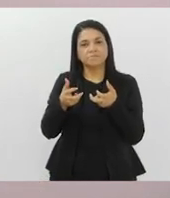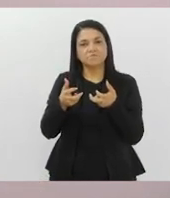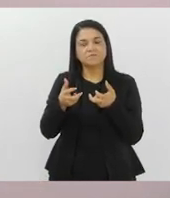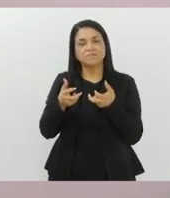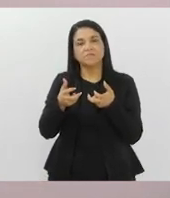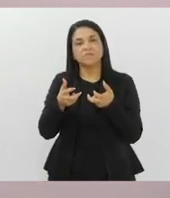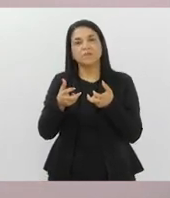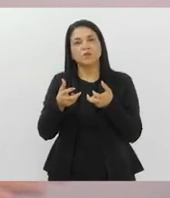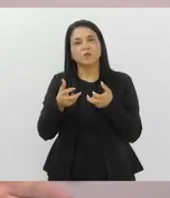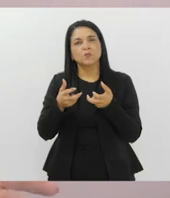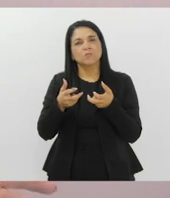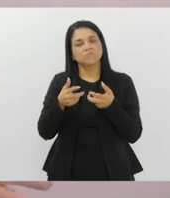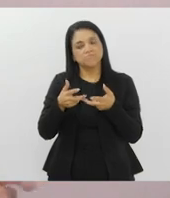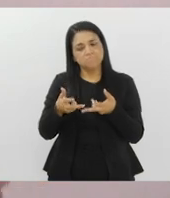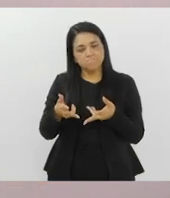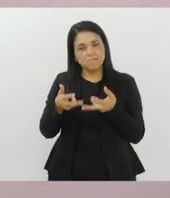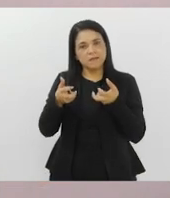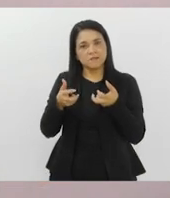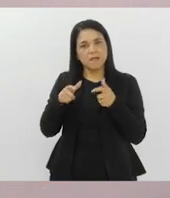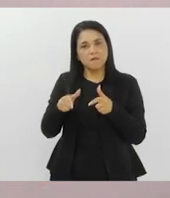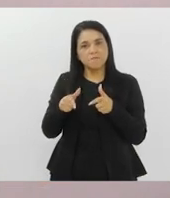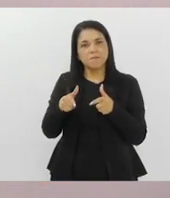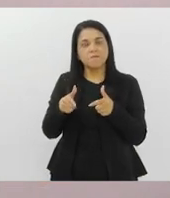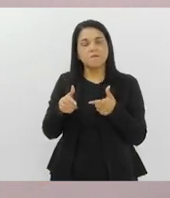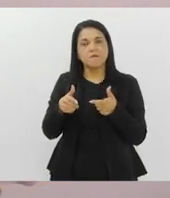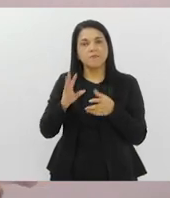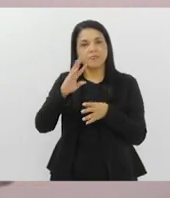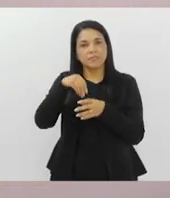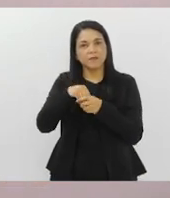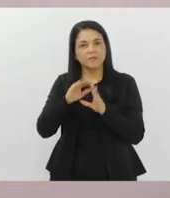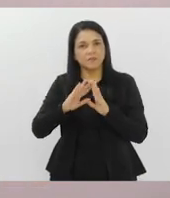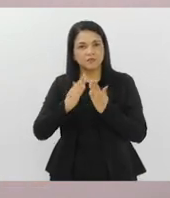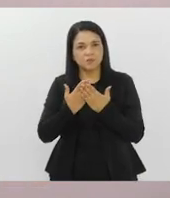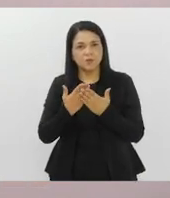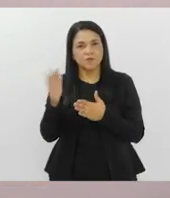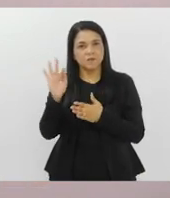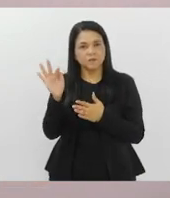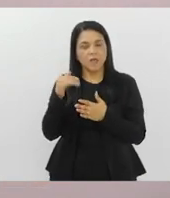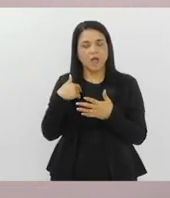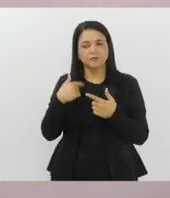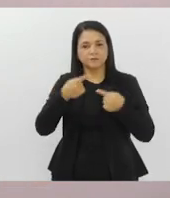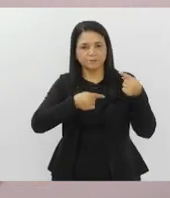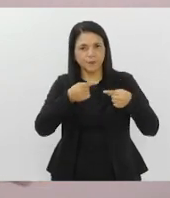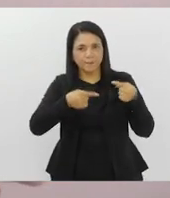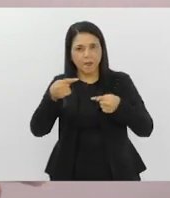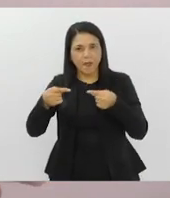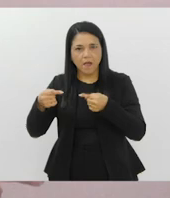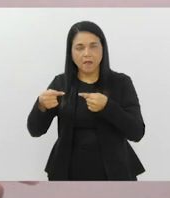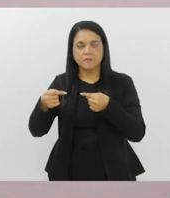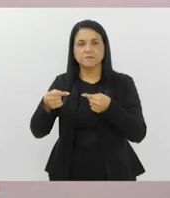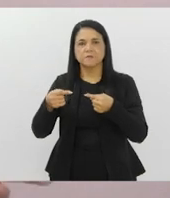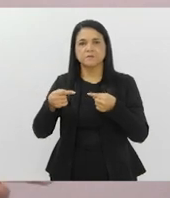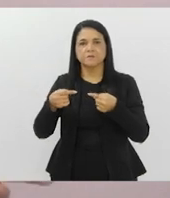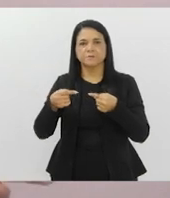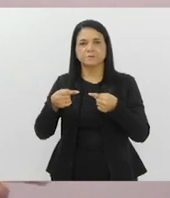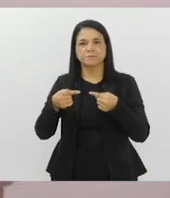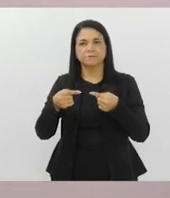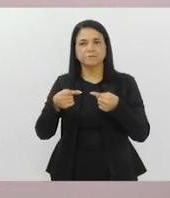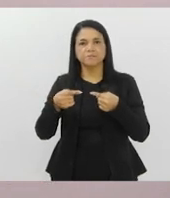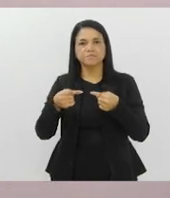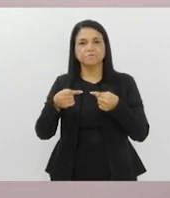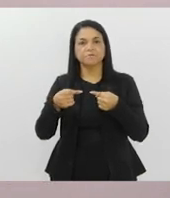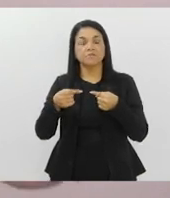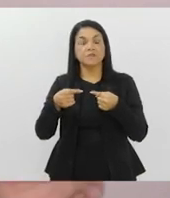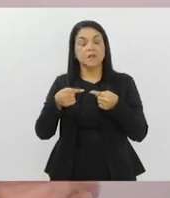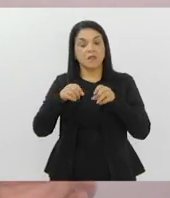inclusive, toda uma situação onde o debate sobre as questões relacionadas